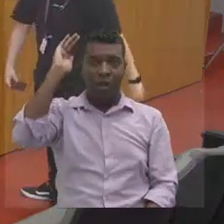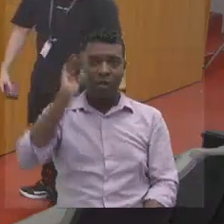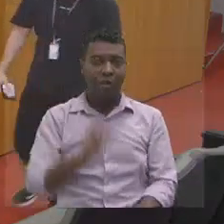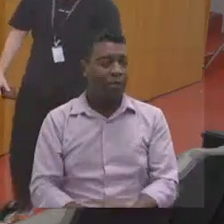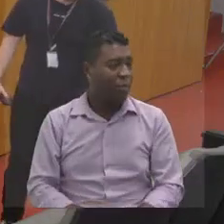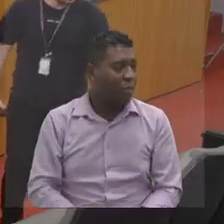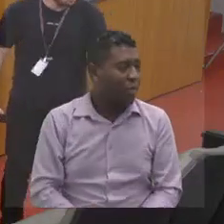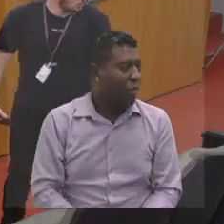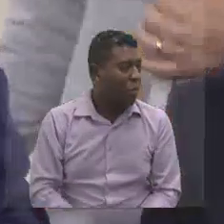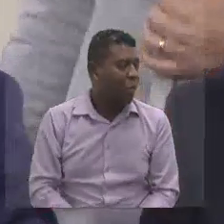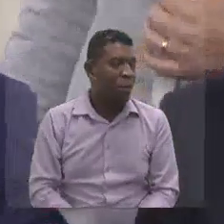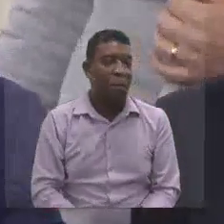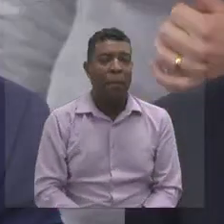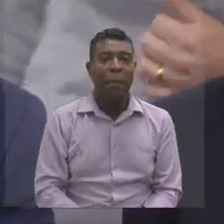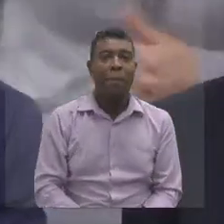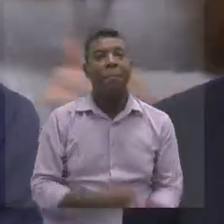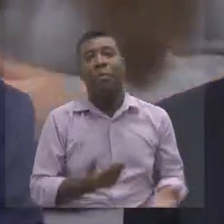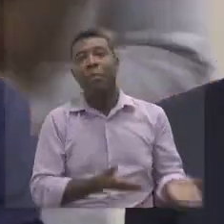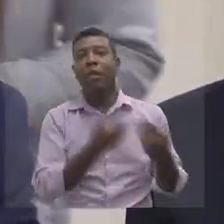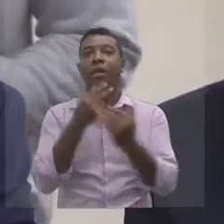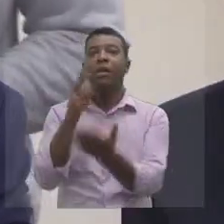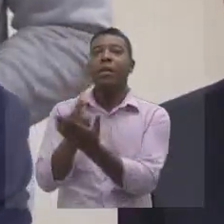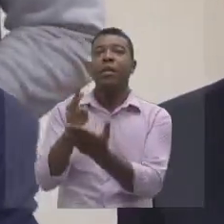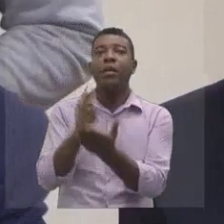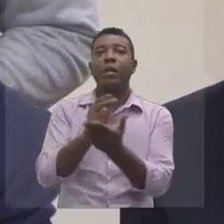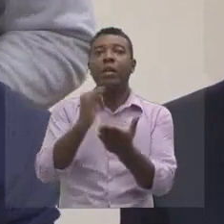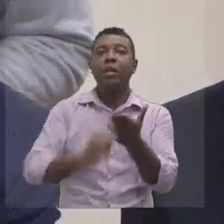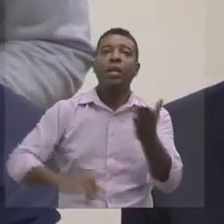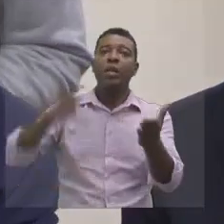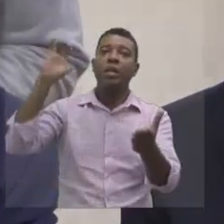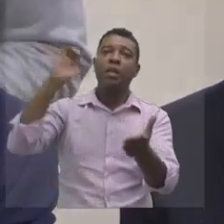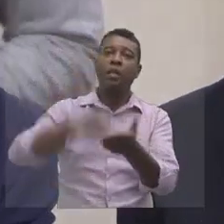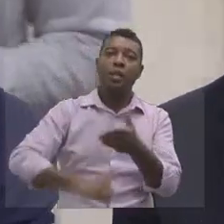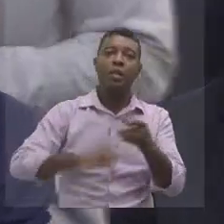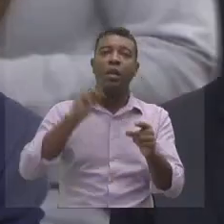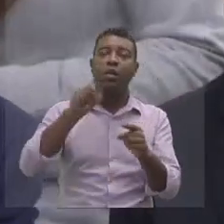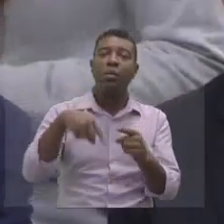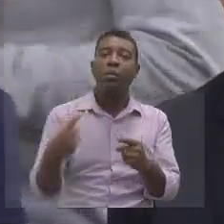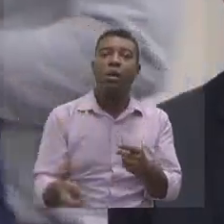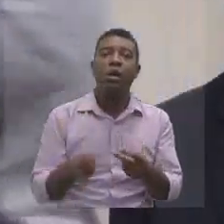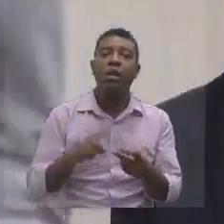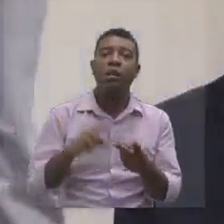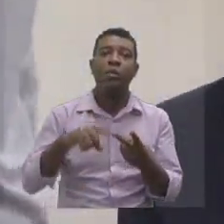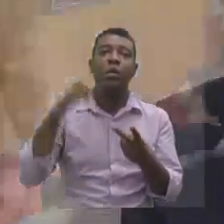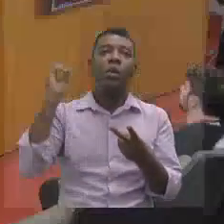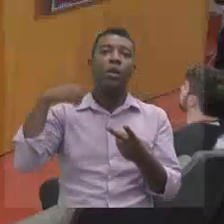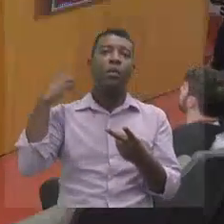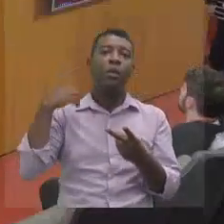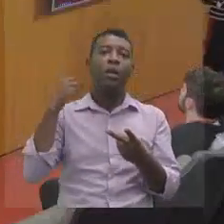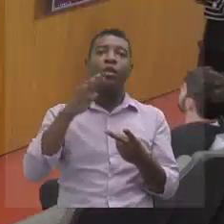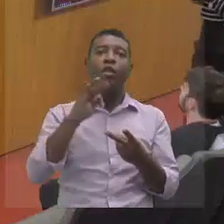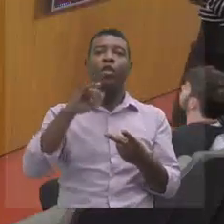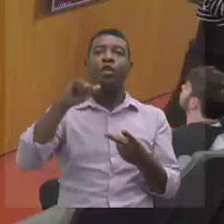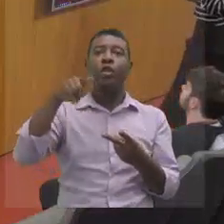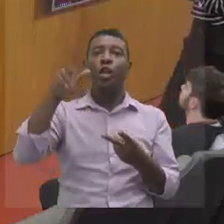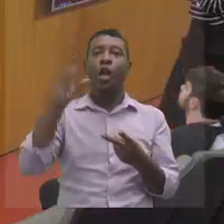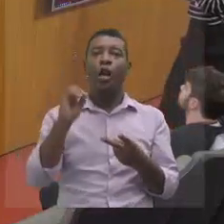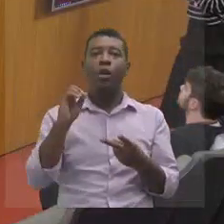vamos dar sequência as inscrições próximo inscrito Deputado Thiago gotta